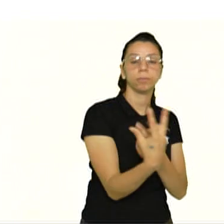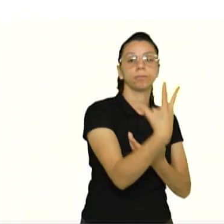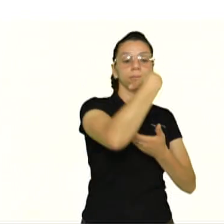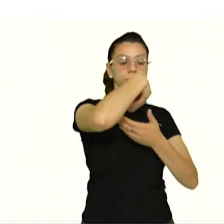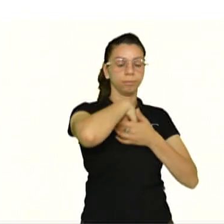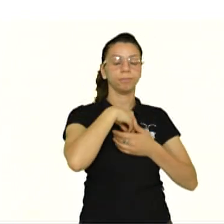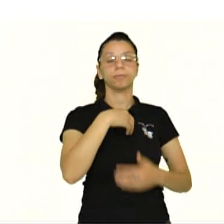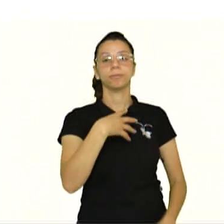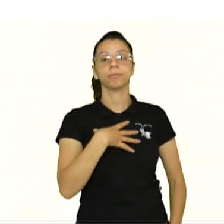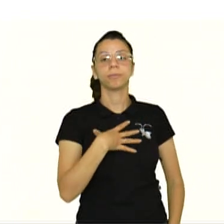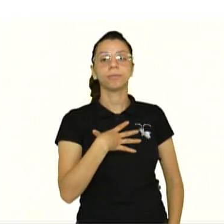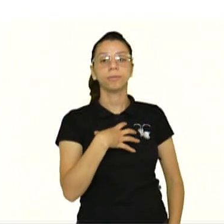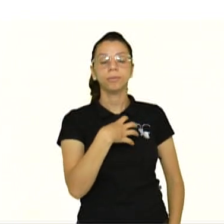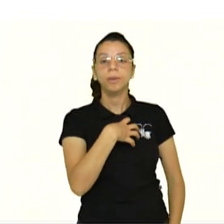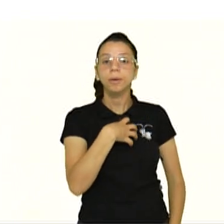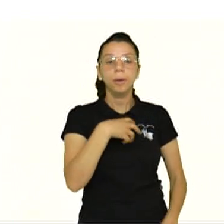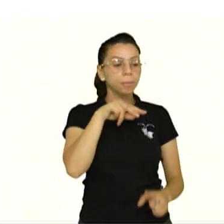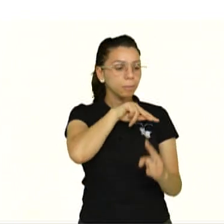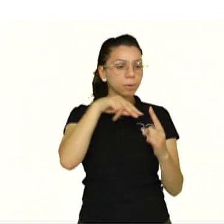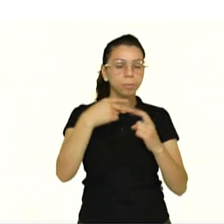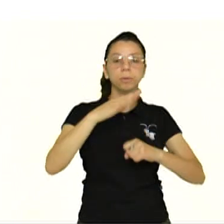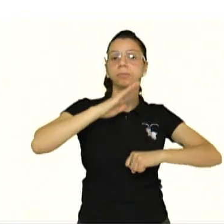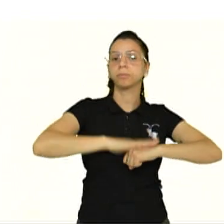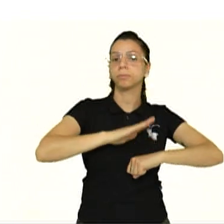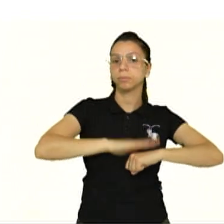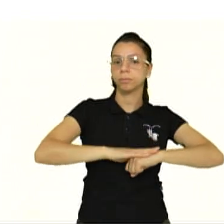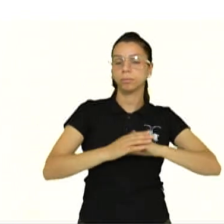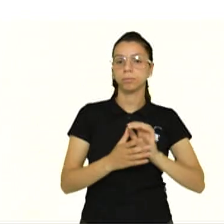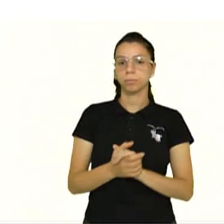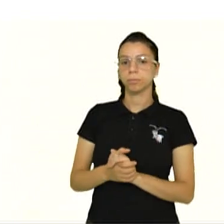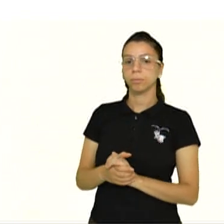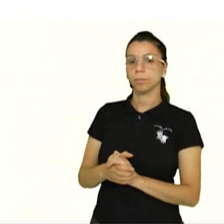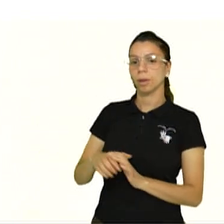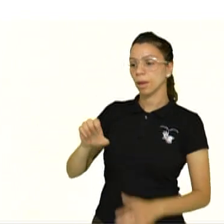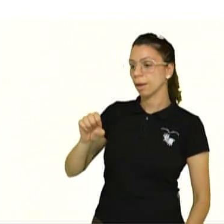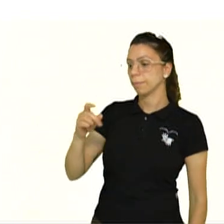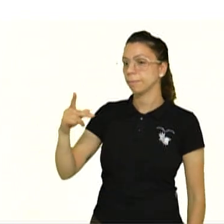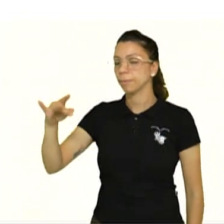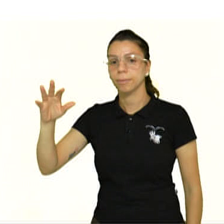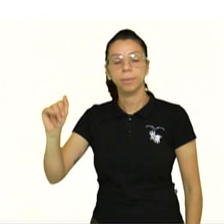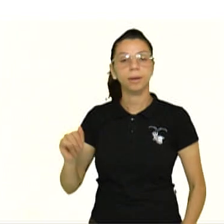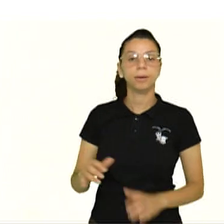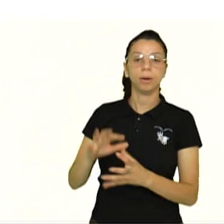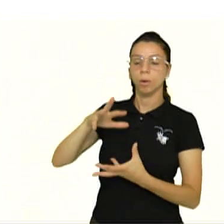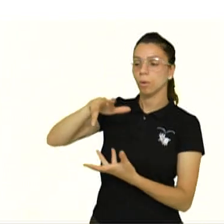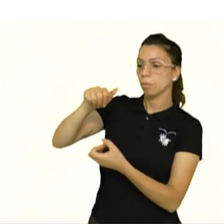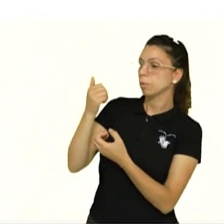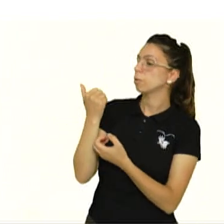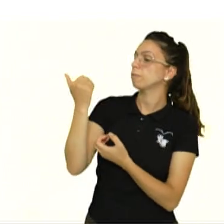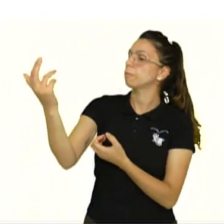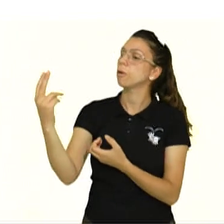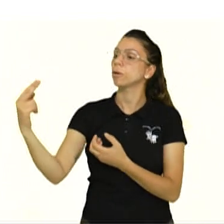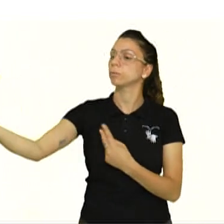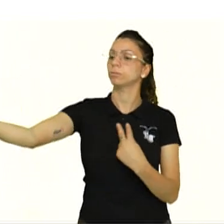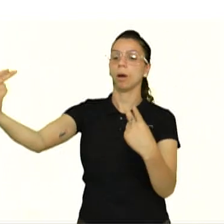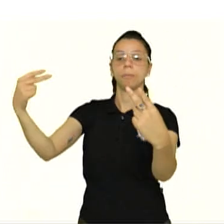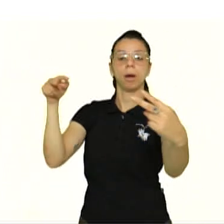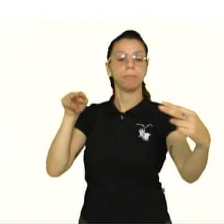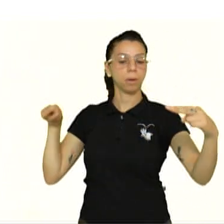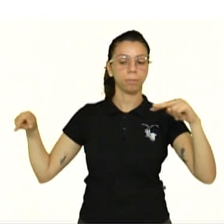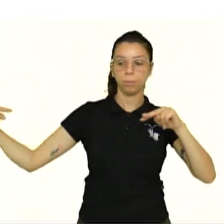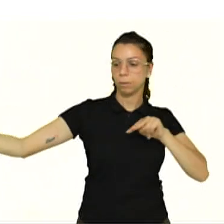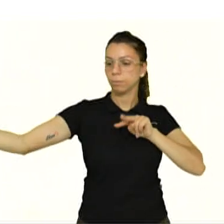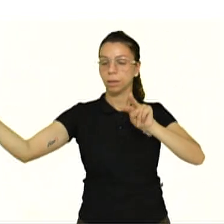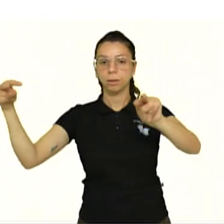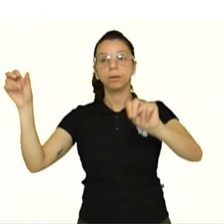de dentro daquela pessoa que está sentindo esse mundo. E na poesia épica, o mundo é visto de fora, o mundo simplesmente enquanto representação